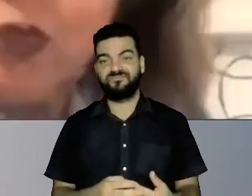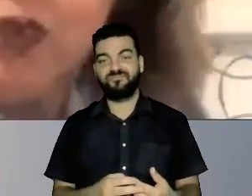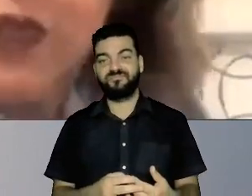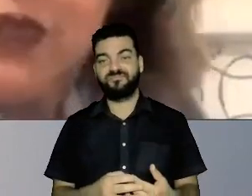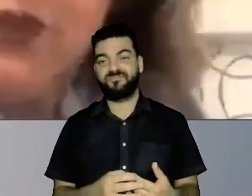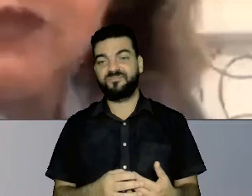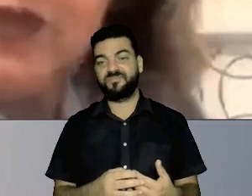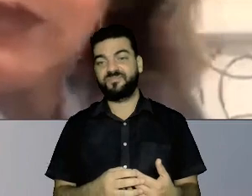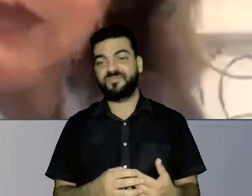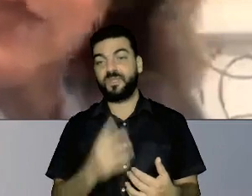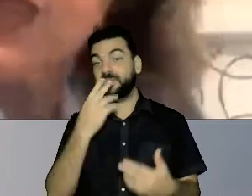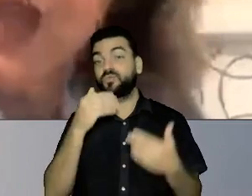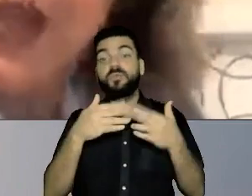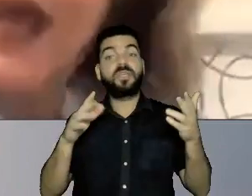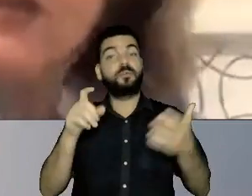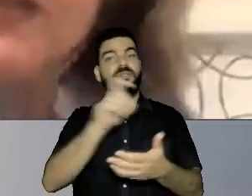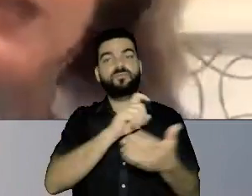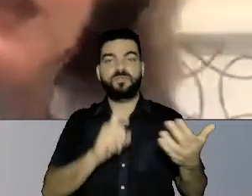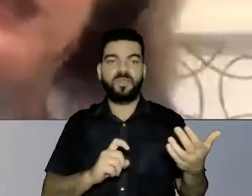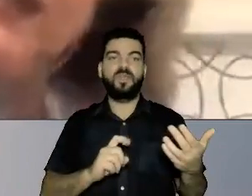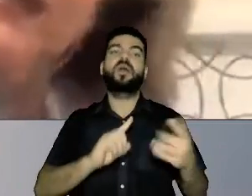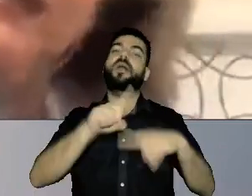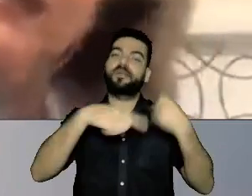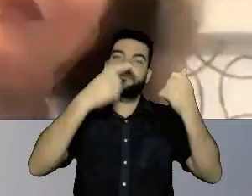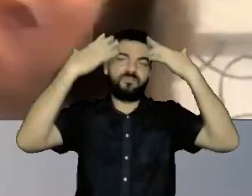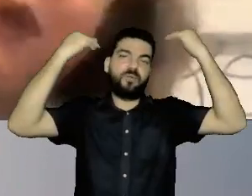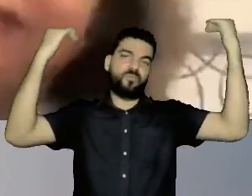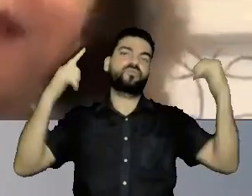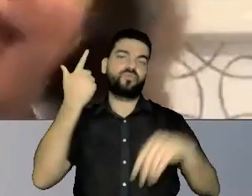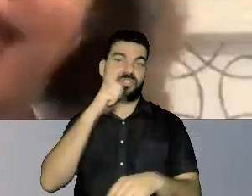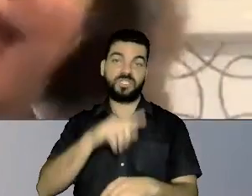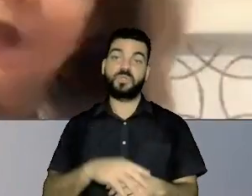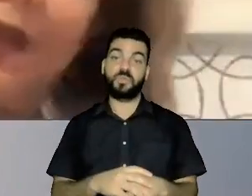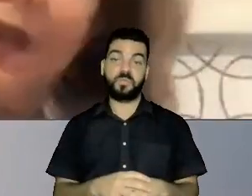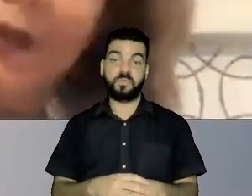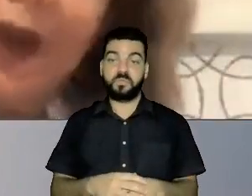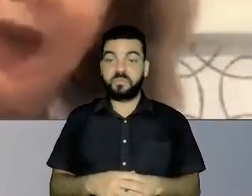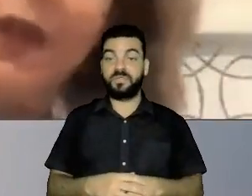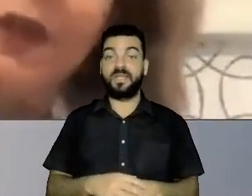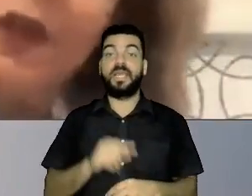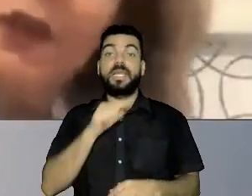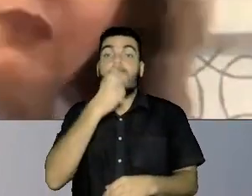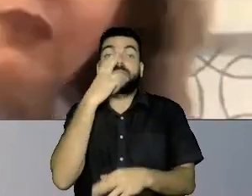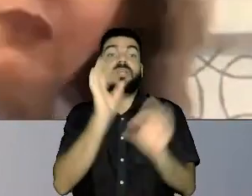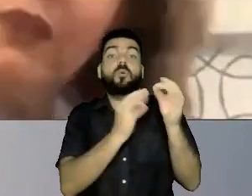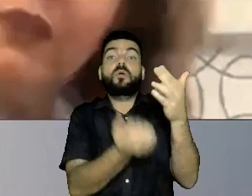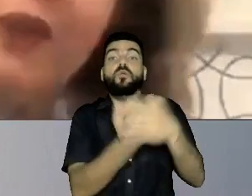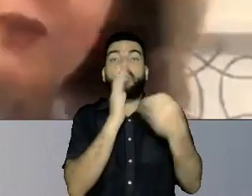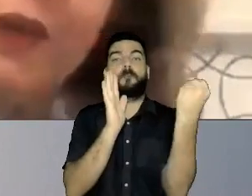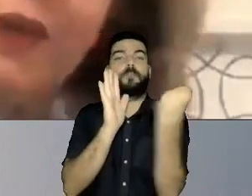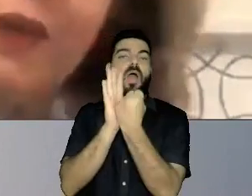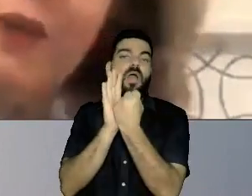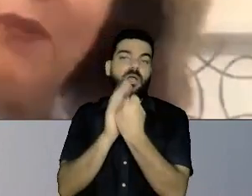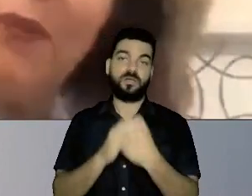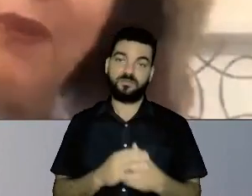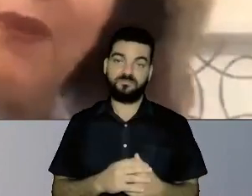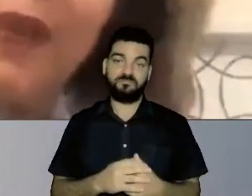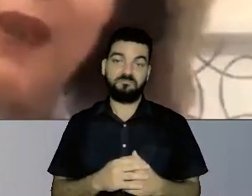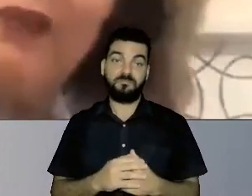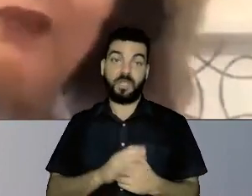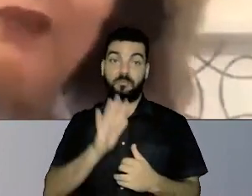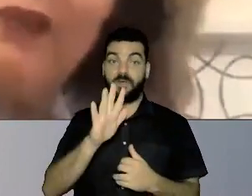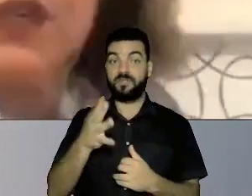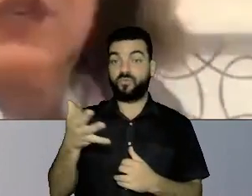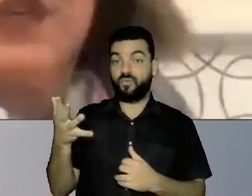essa pintura e conseguiram se destacar e conseguiram até ter uma marca. Agora, quando você vê